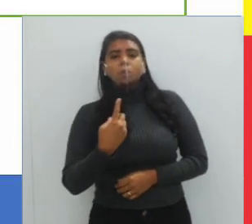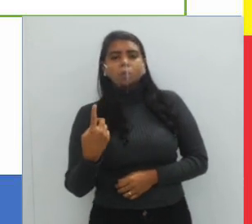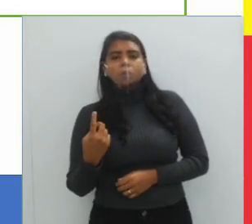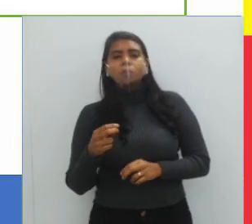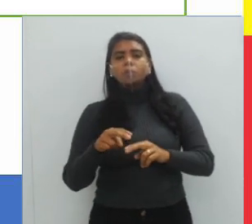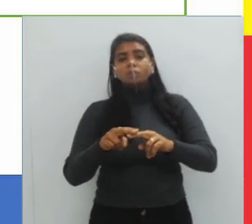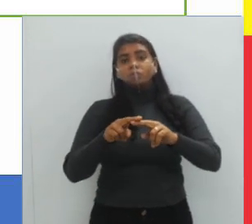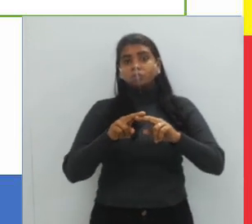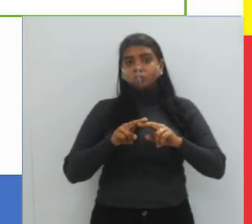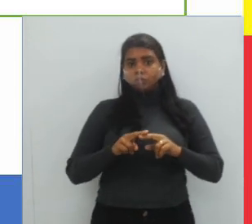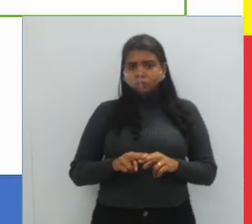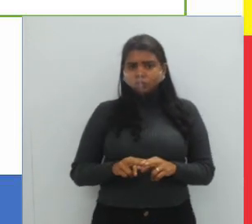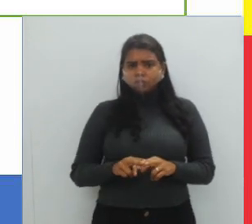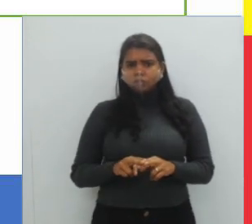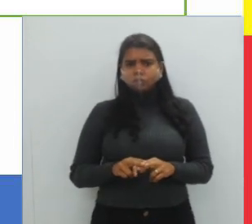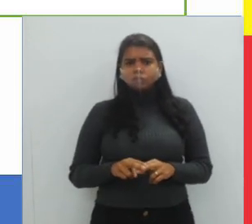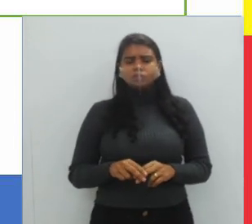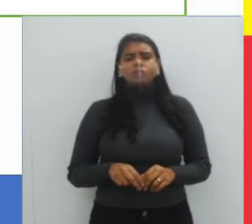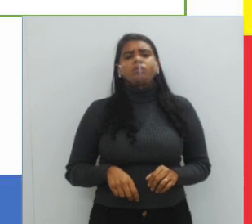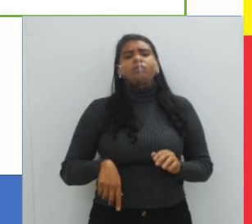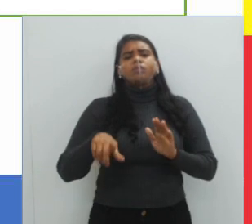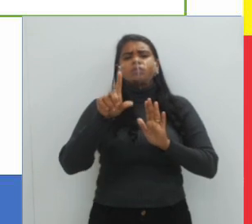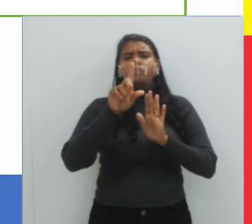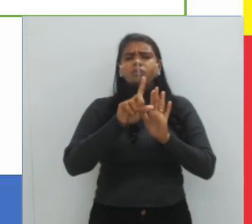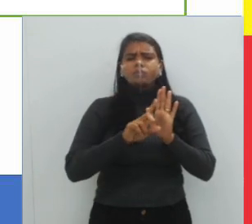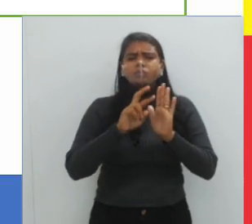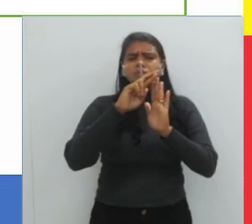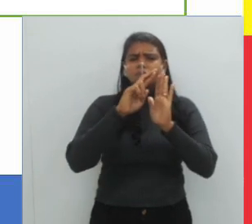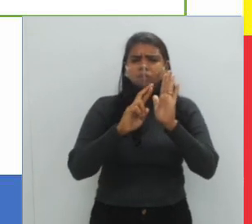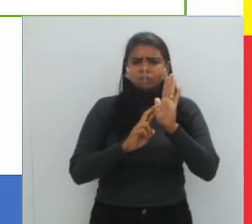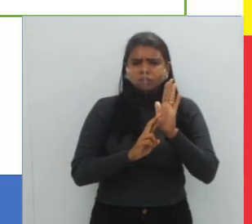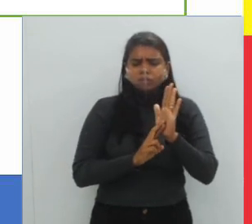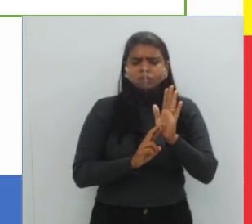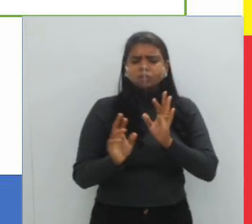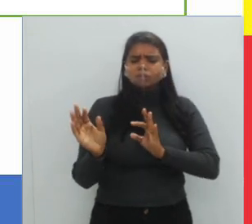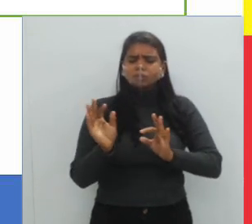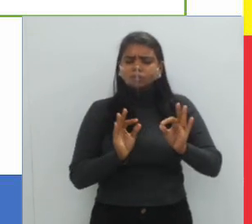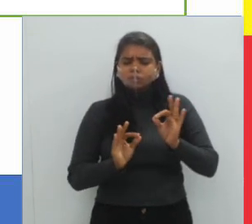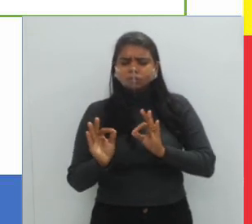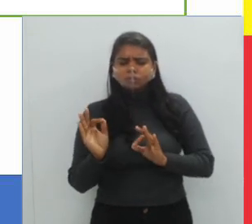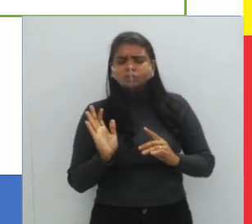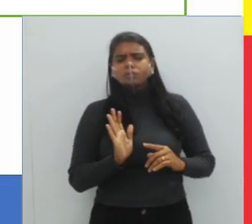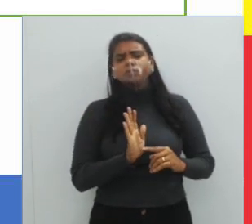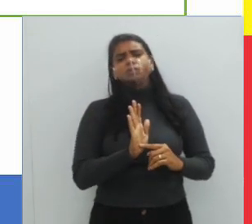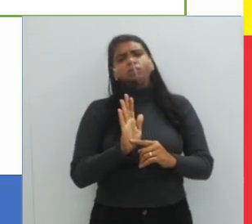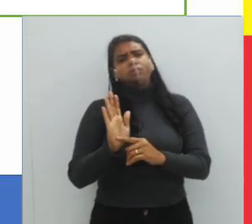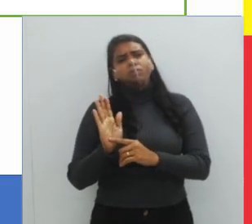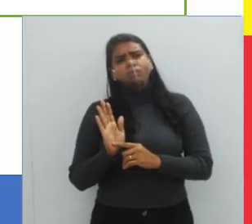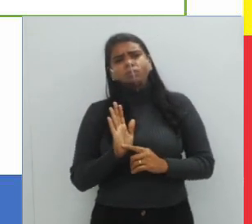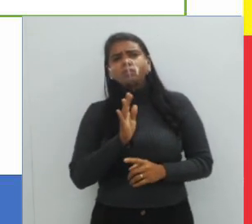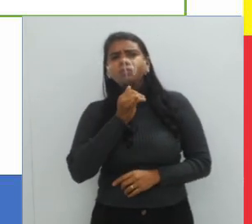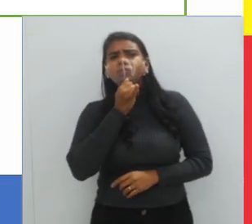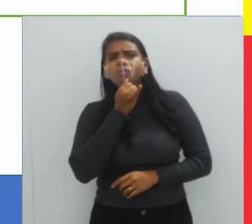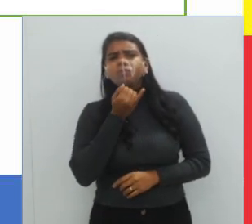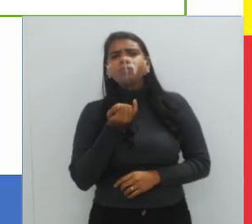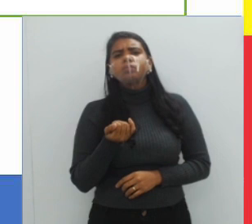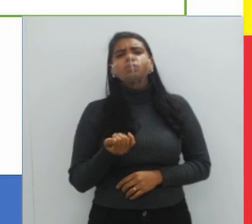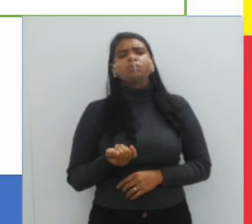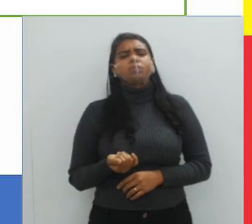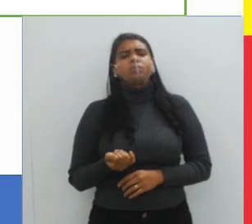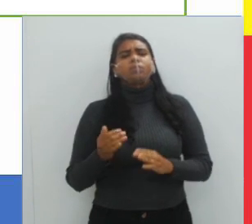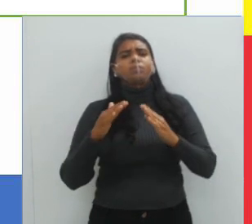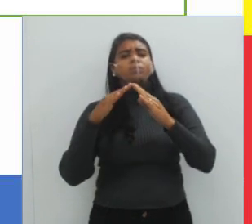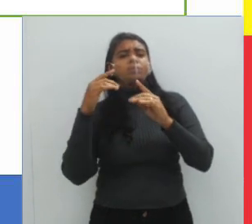tem, portanto, sua doutrina, seus rituais, seus ritos, seus símbolos, por exemplo,